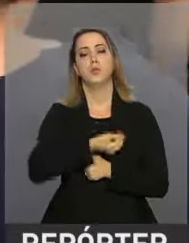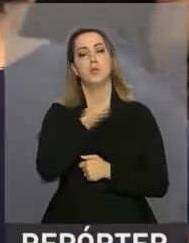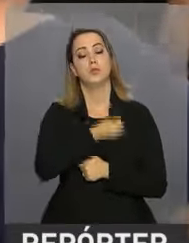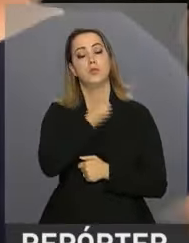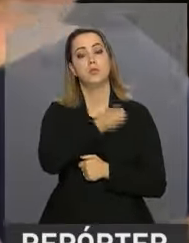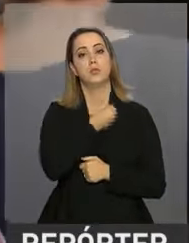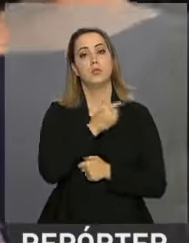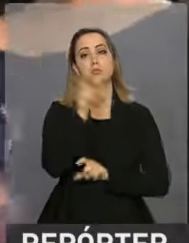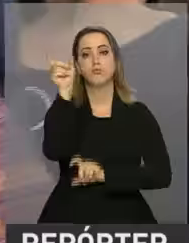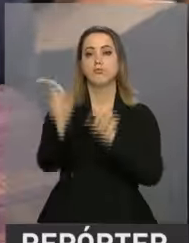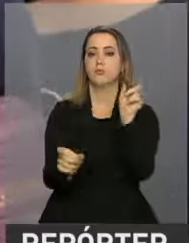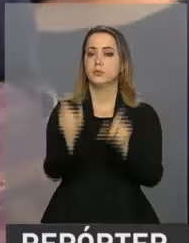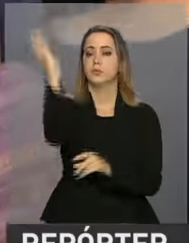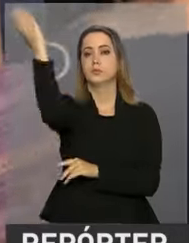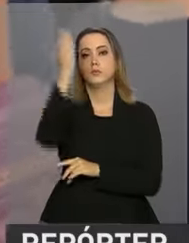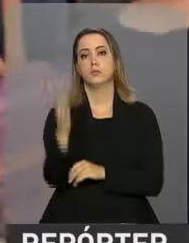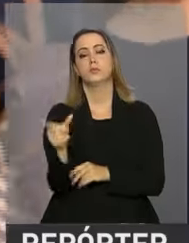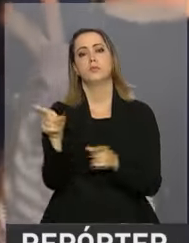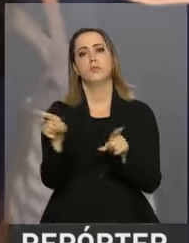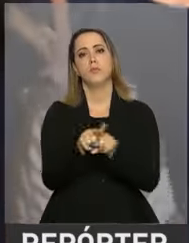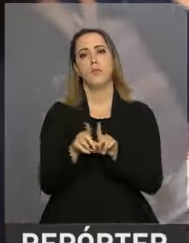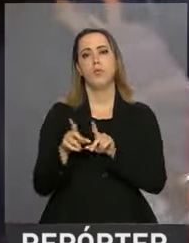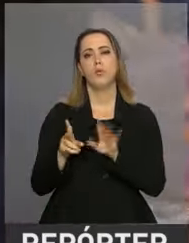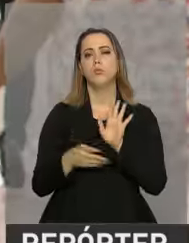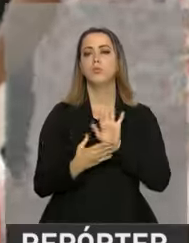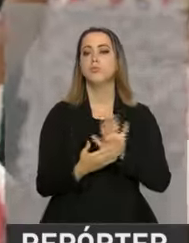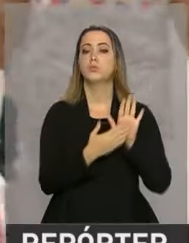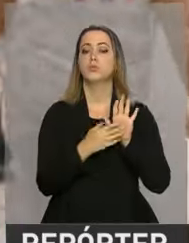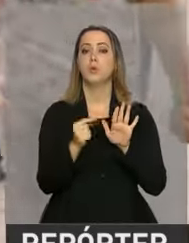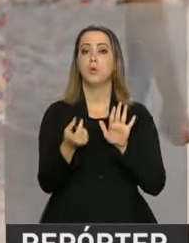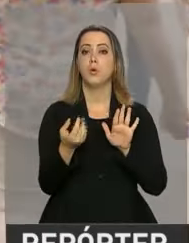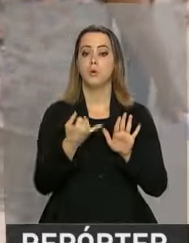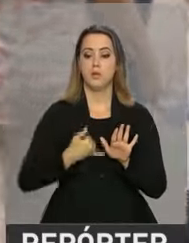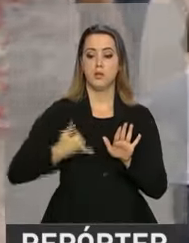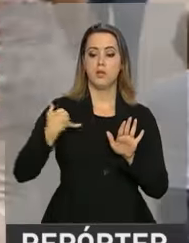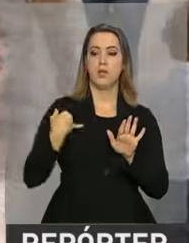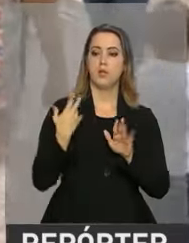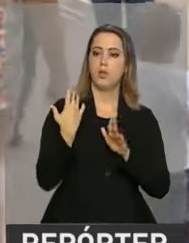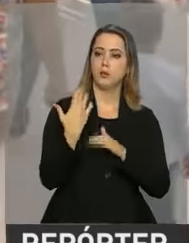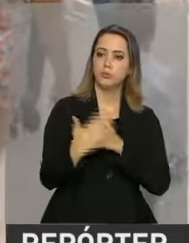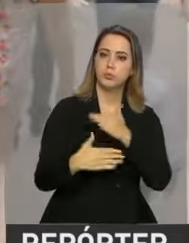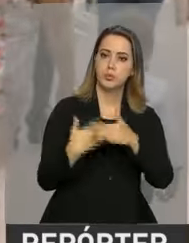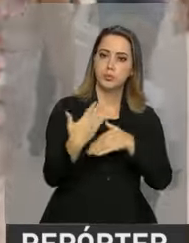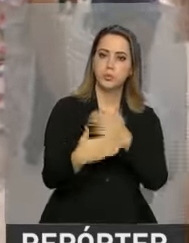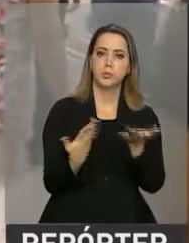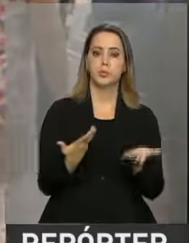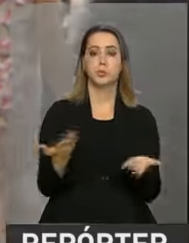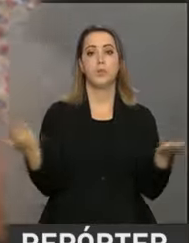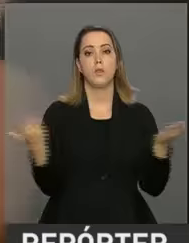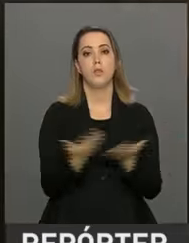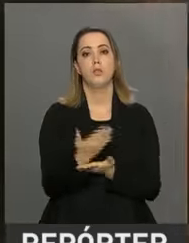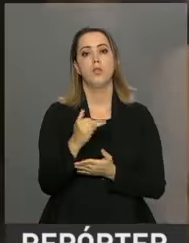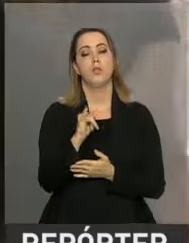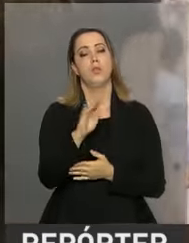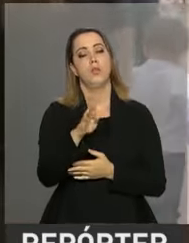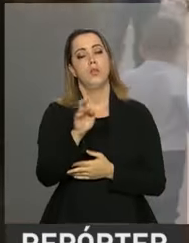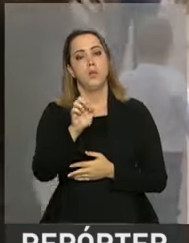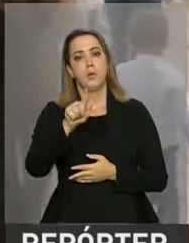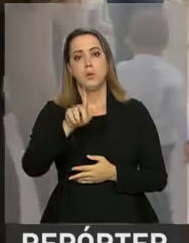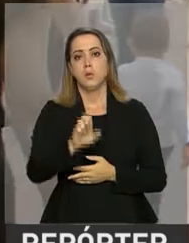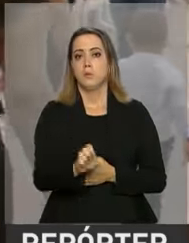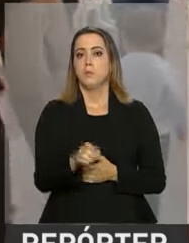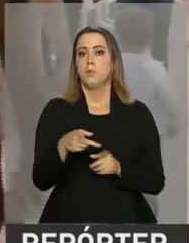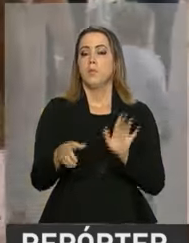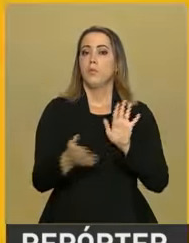de vida dos brasileiros e reflete na longevidade. Dados divulgados pelo Instituto Brasileiro de Geografia e